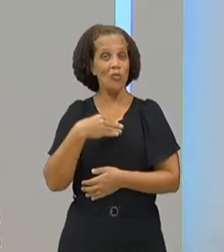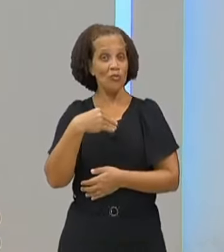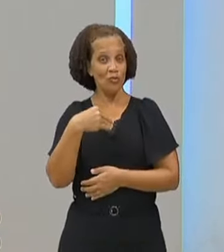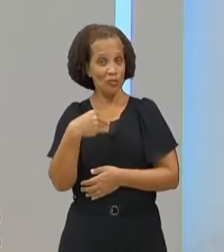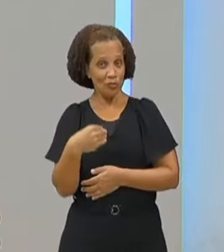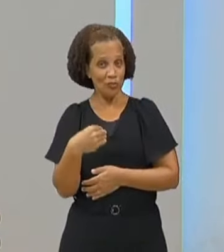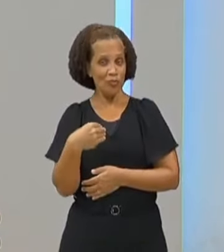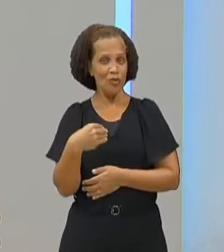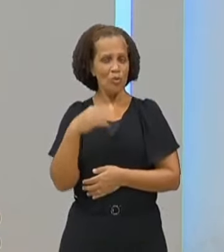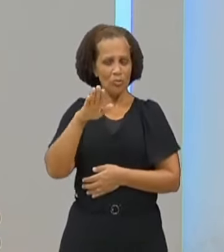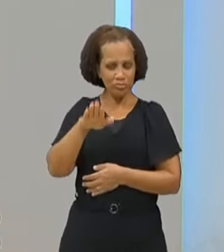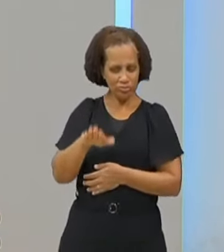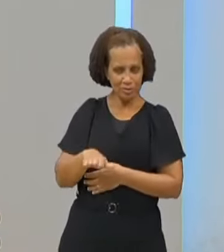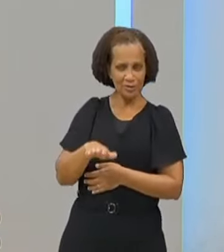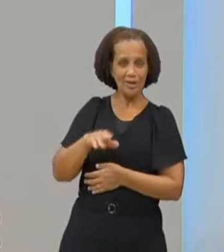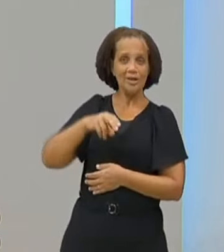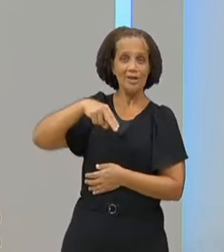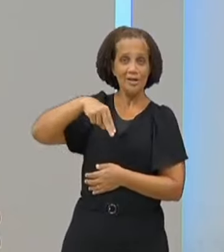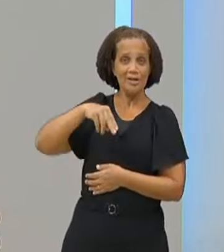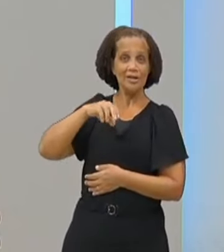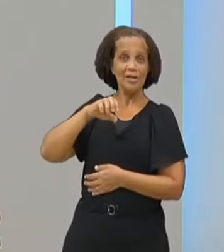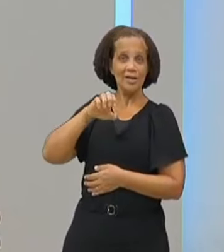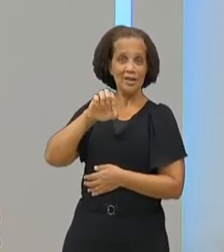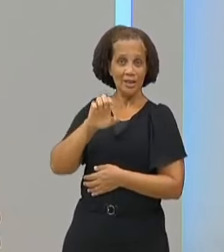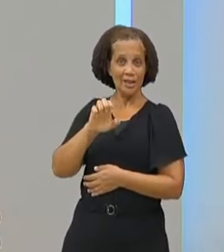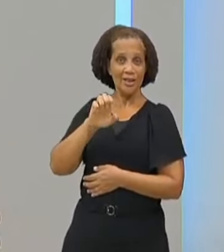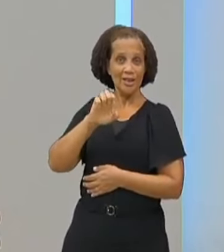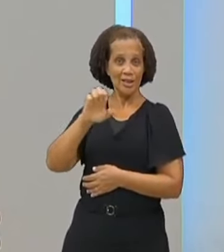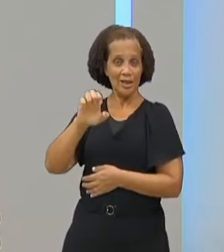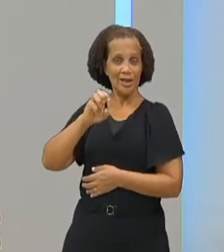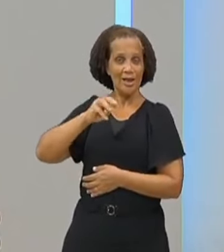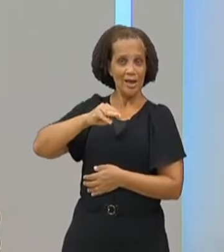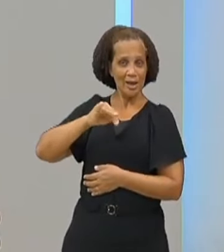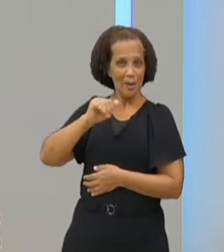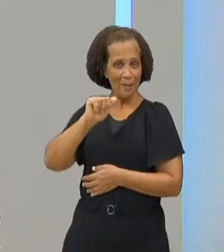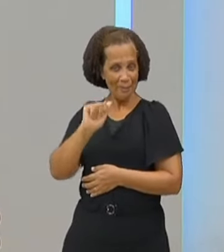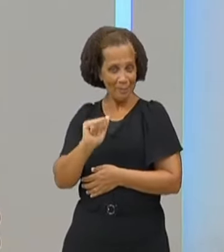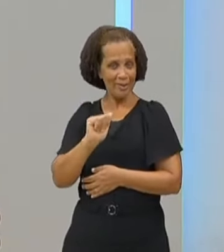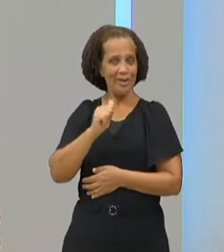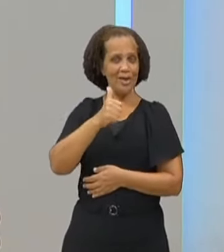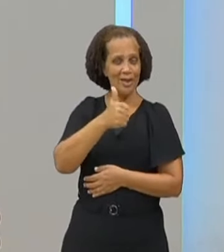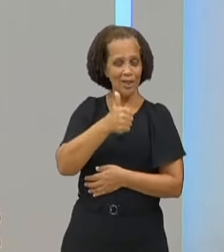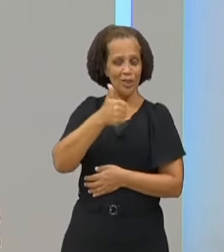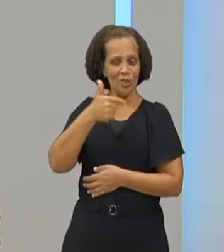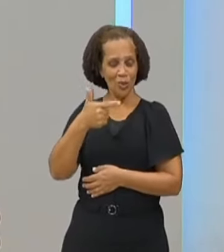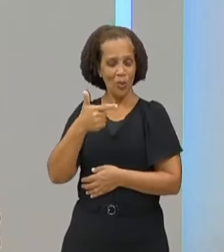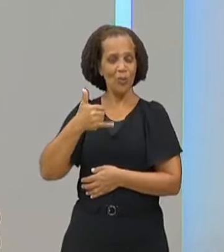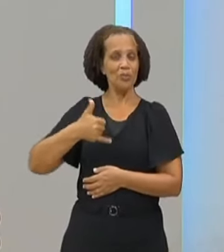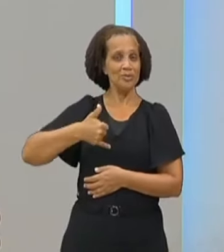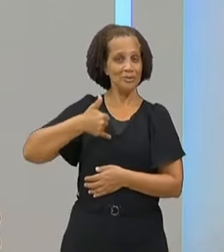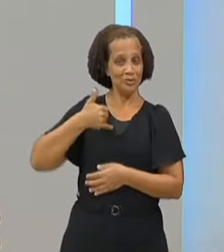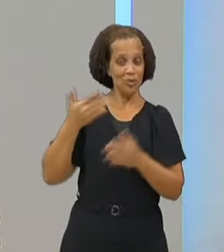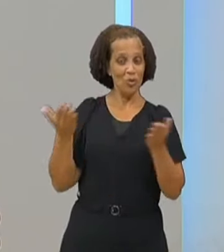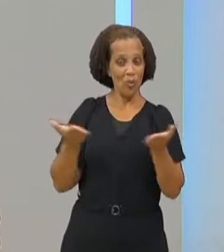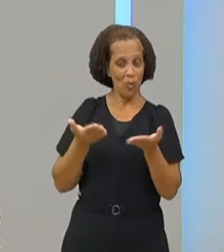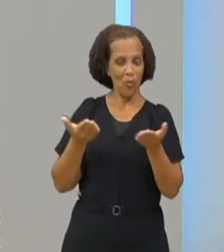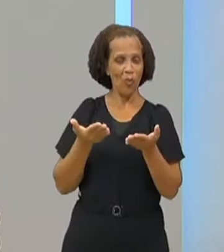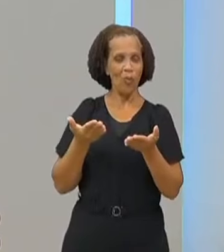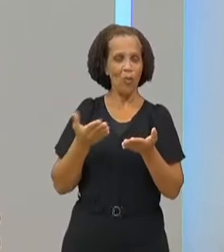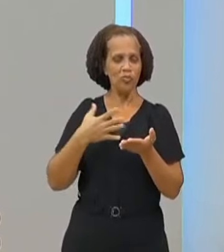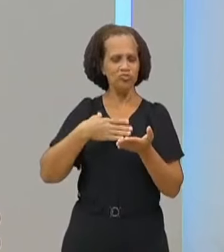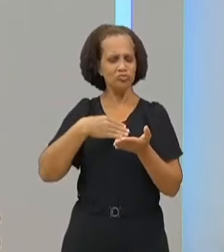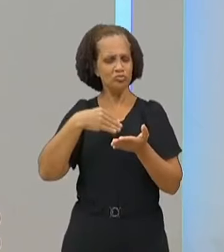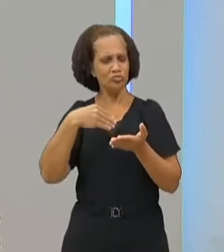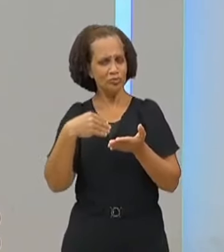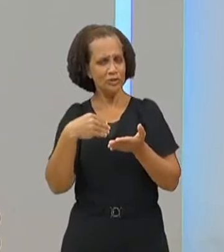caçula, Neemias, que hoje está completando 12 anos. E Neemias é um presente de Deus